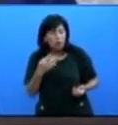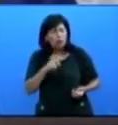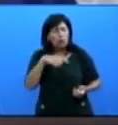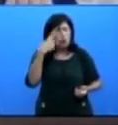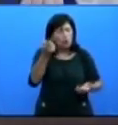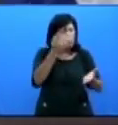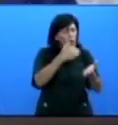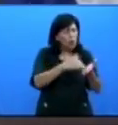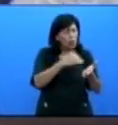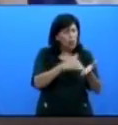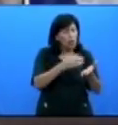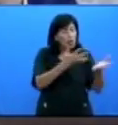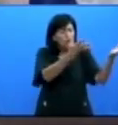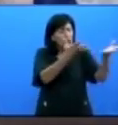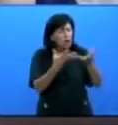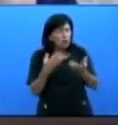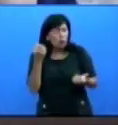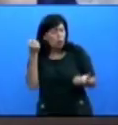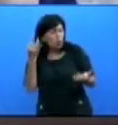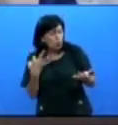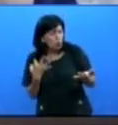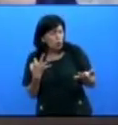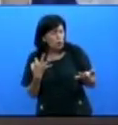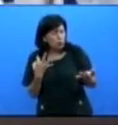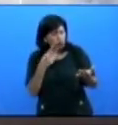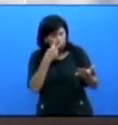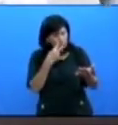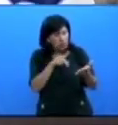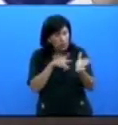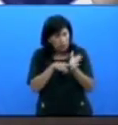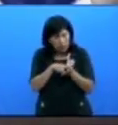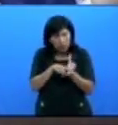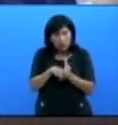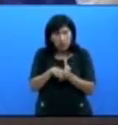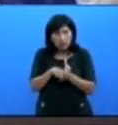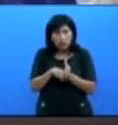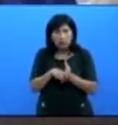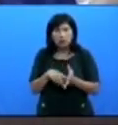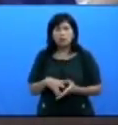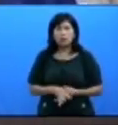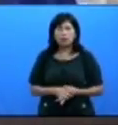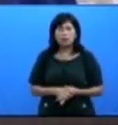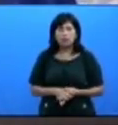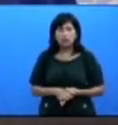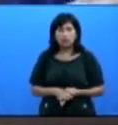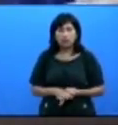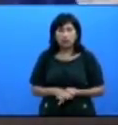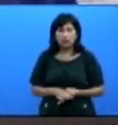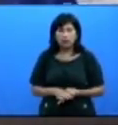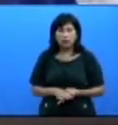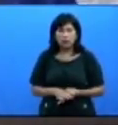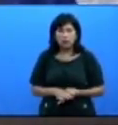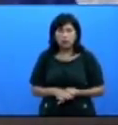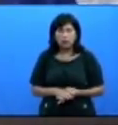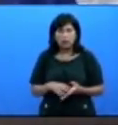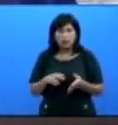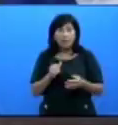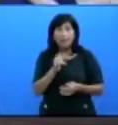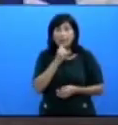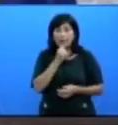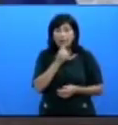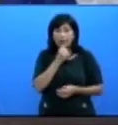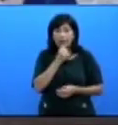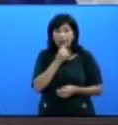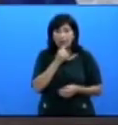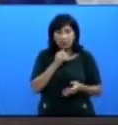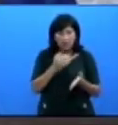cidadã que ficou com um terço, né, daquilo que tem na Secretaria de Comunicação da Prefeitura.